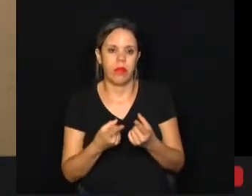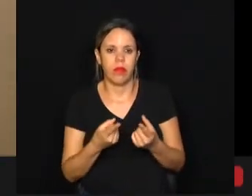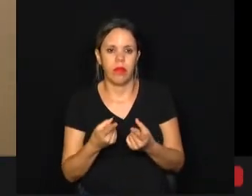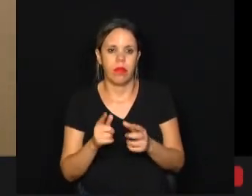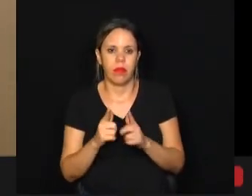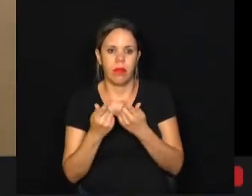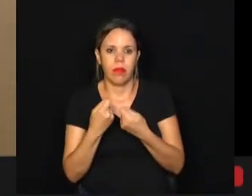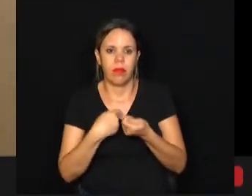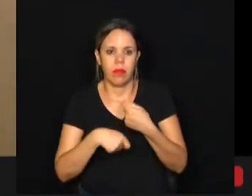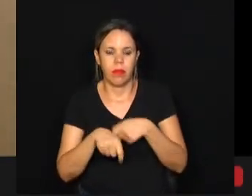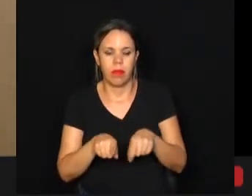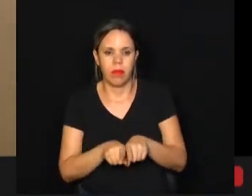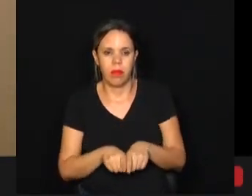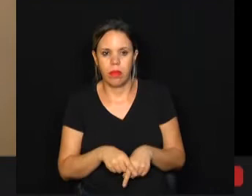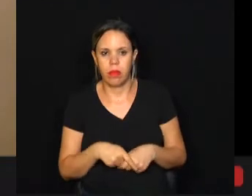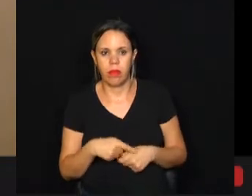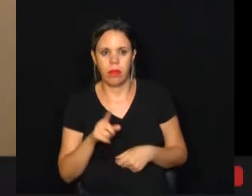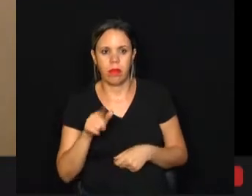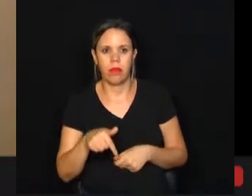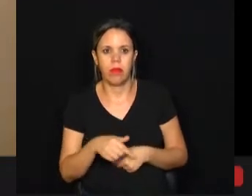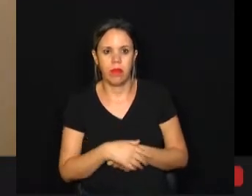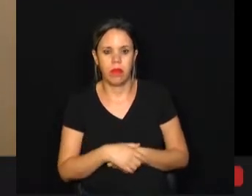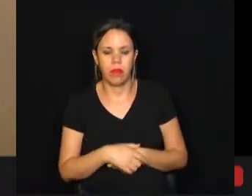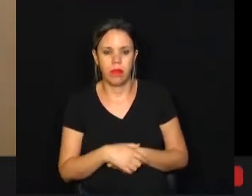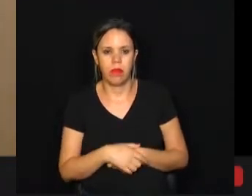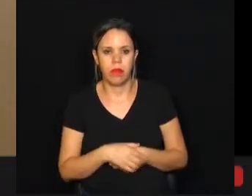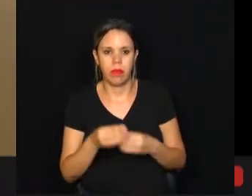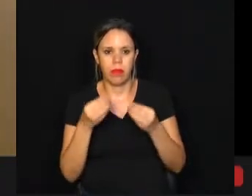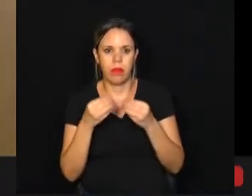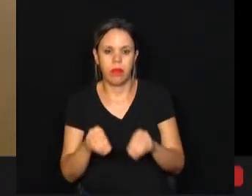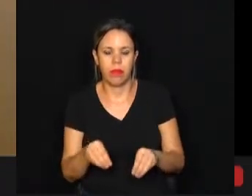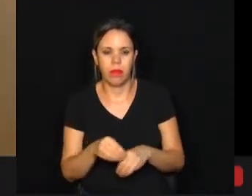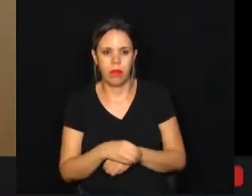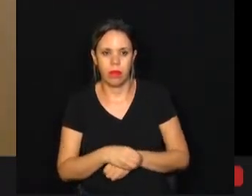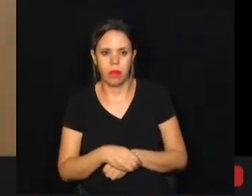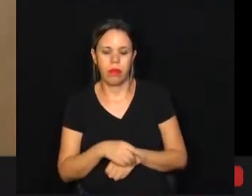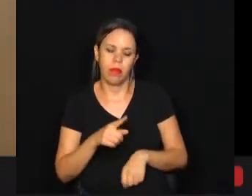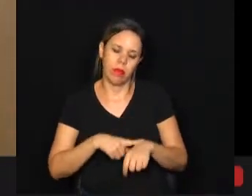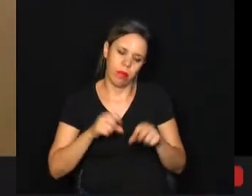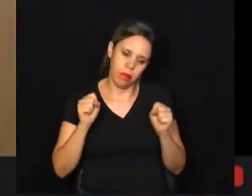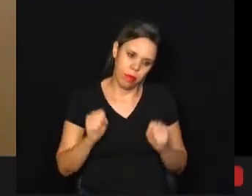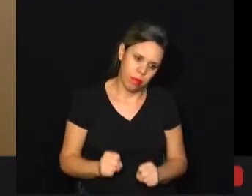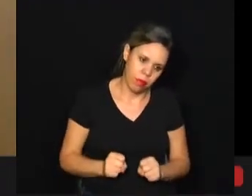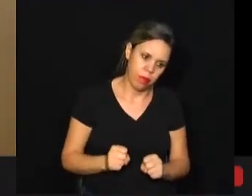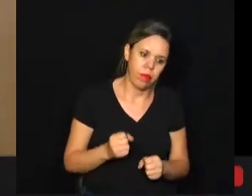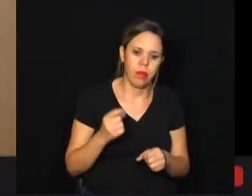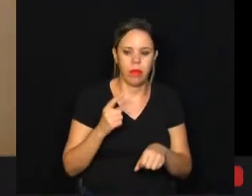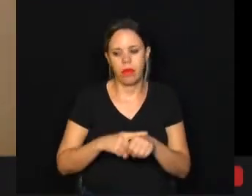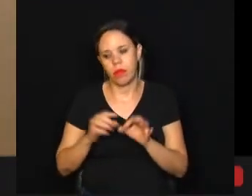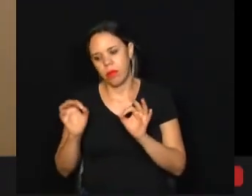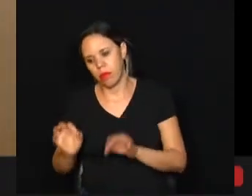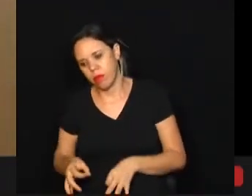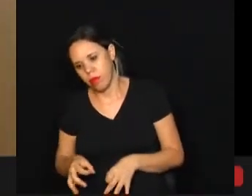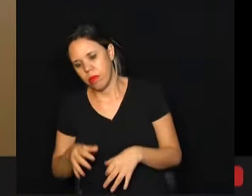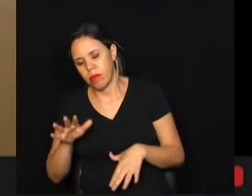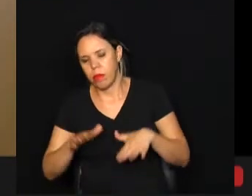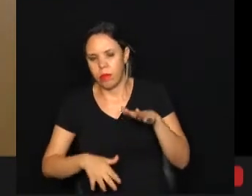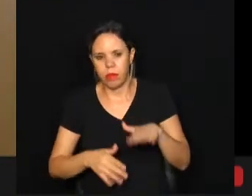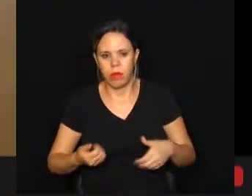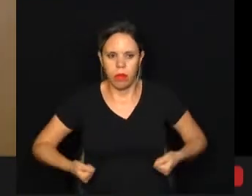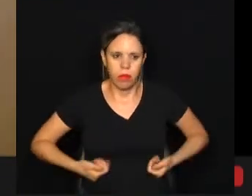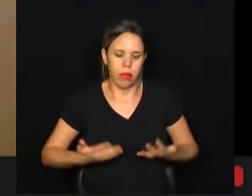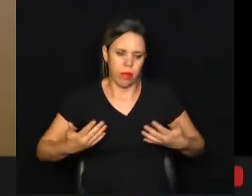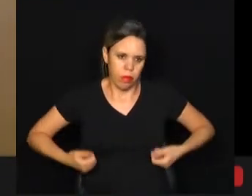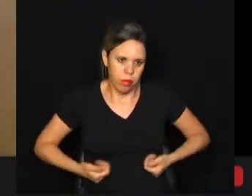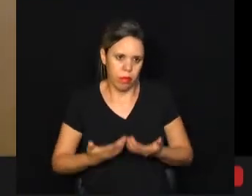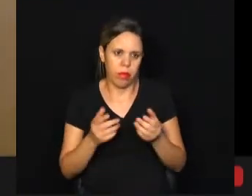gestão. E isso acaba prejudicando, porque tem hora que pode, tem hora que não pode, tem hora que dá certo, tem hora que não dá certo. Aí gasta muito fazendo